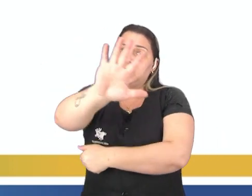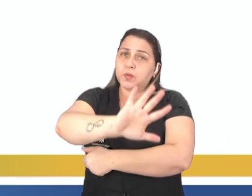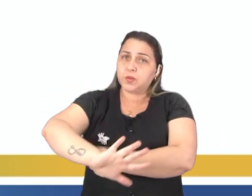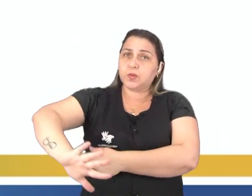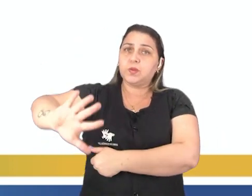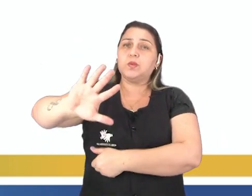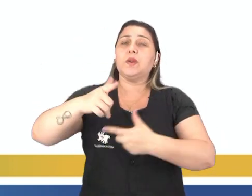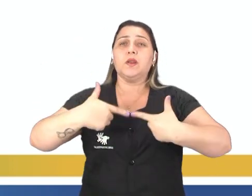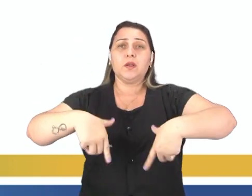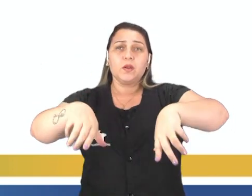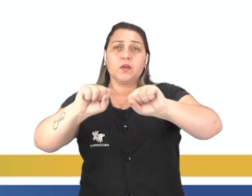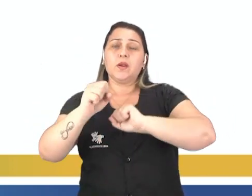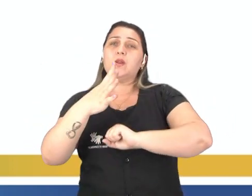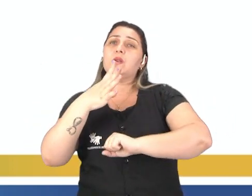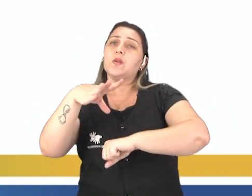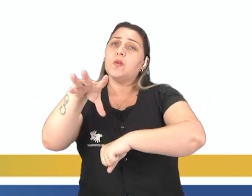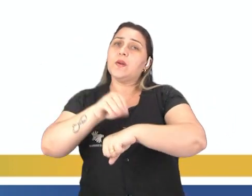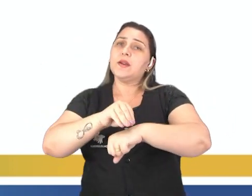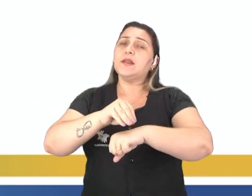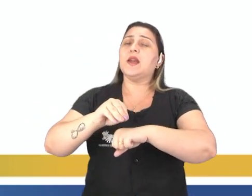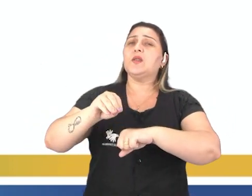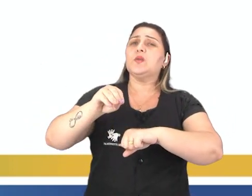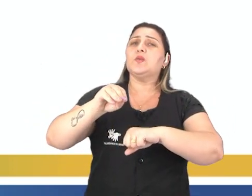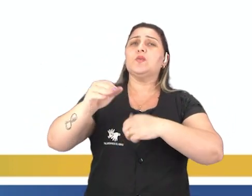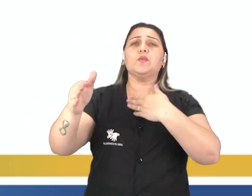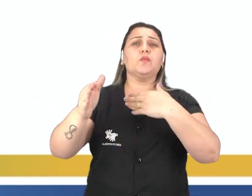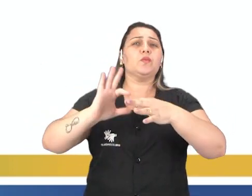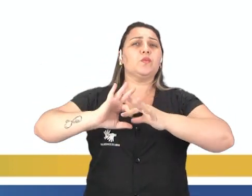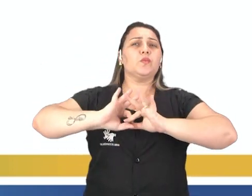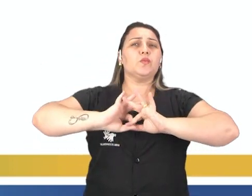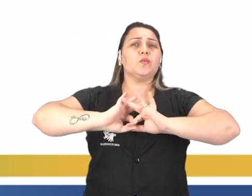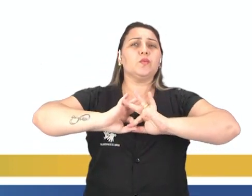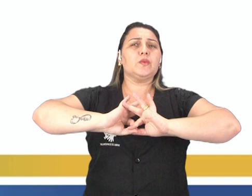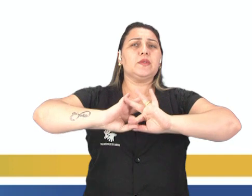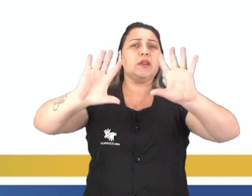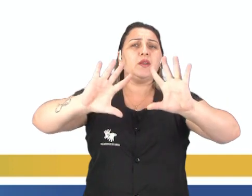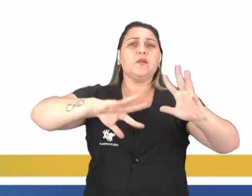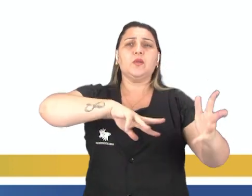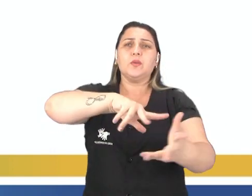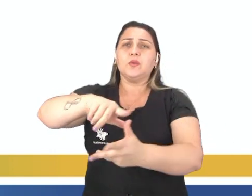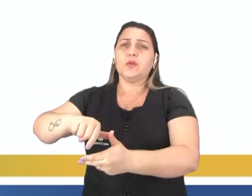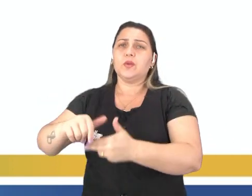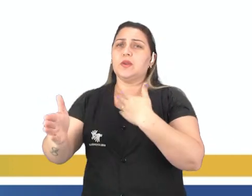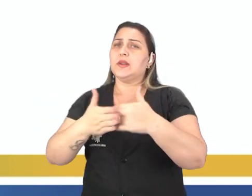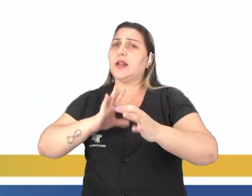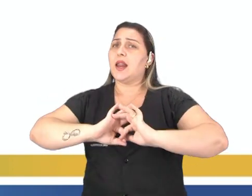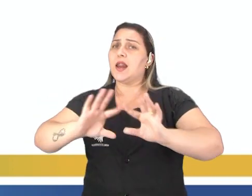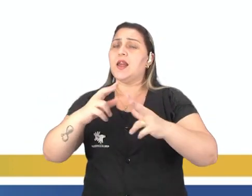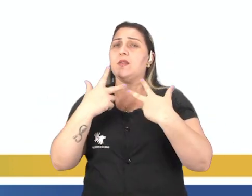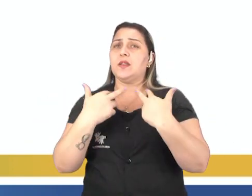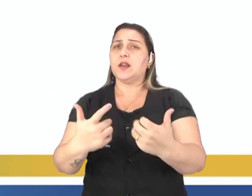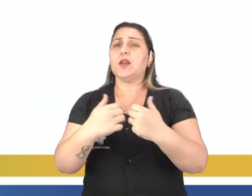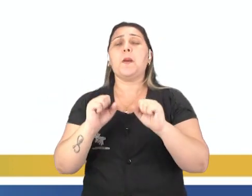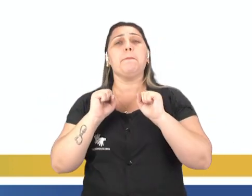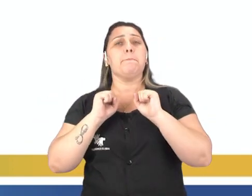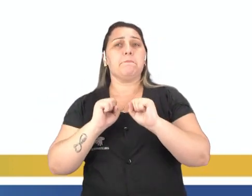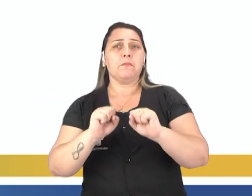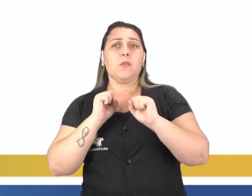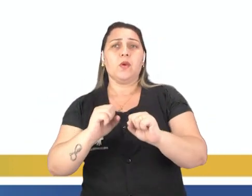sua linguagem é conhecida em qualquer parte do mundo, independente de idiomas. Pode ser chamada